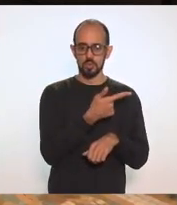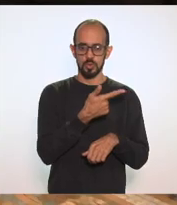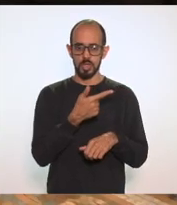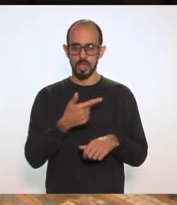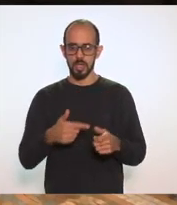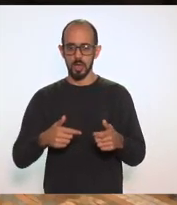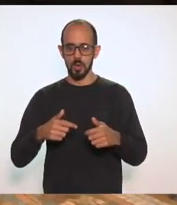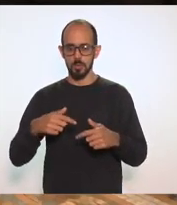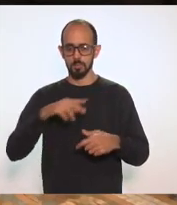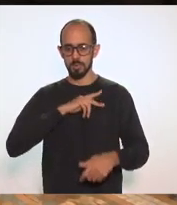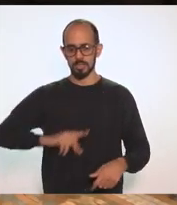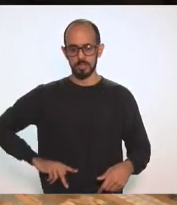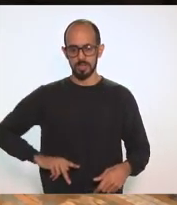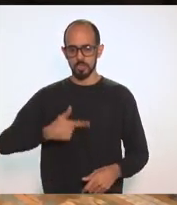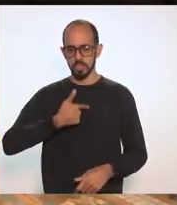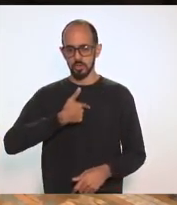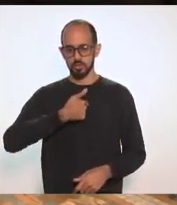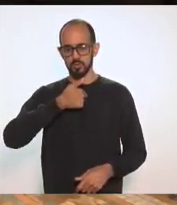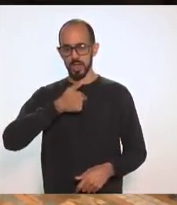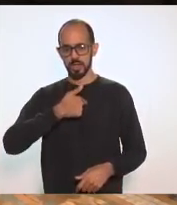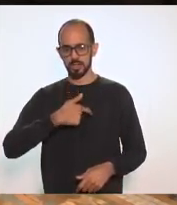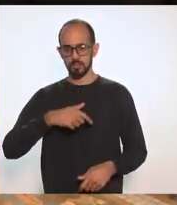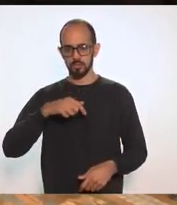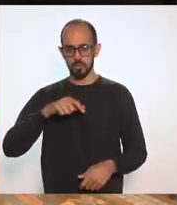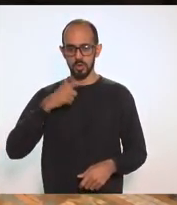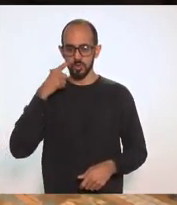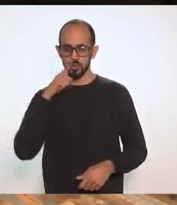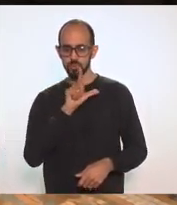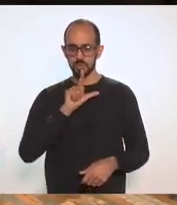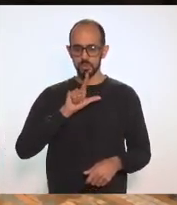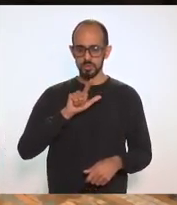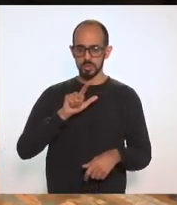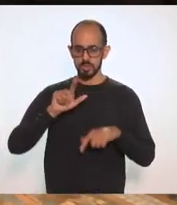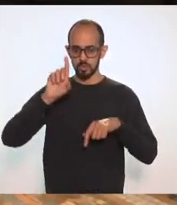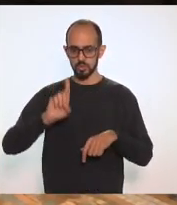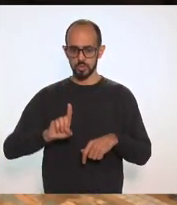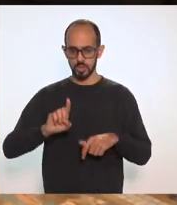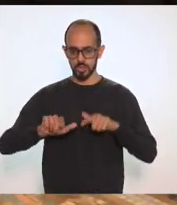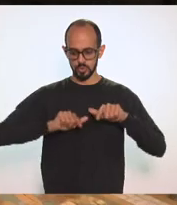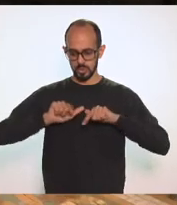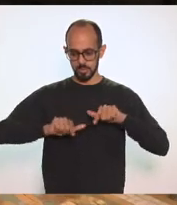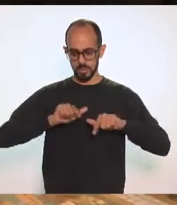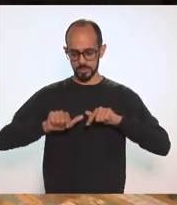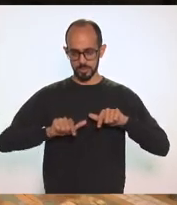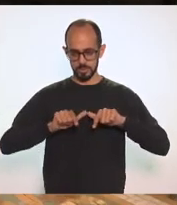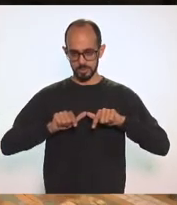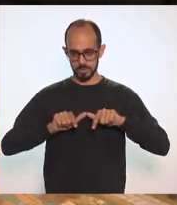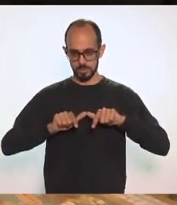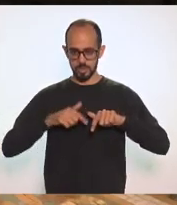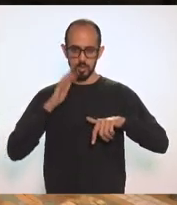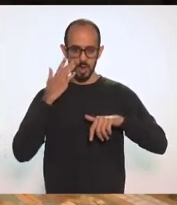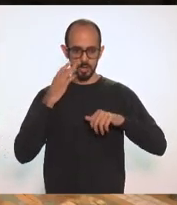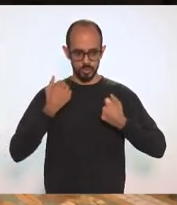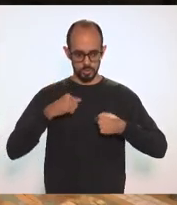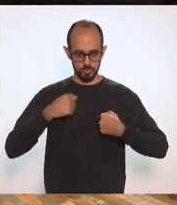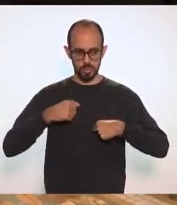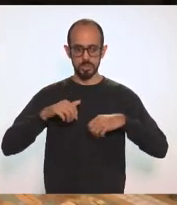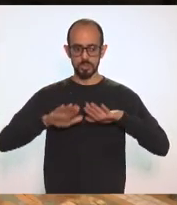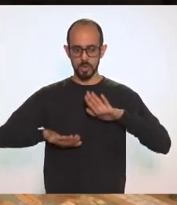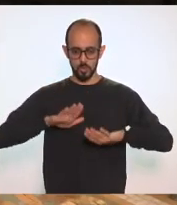dos responsáveis pelas conquistas dos direitos trabalhistas. Acho que a gente tem que ser cuidadoso